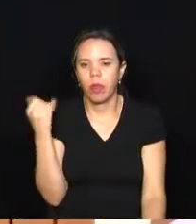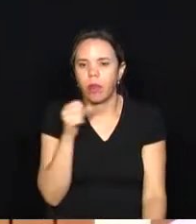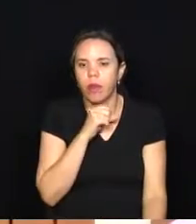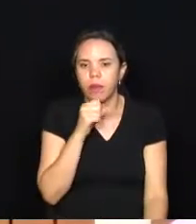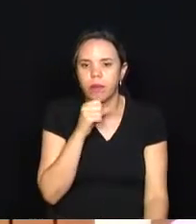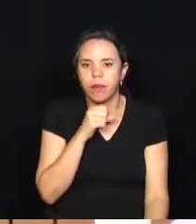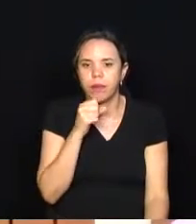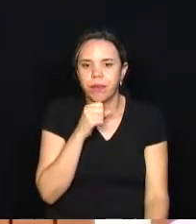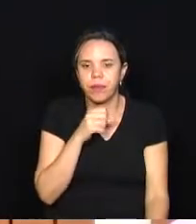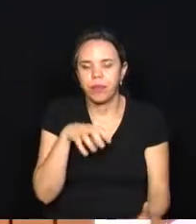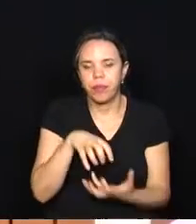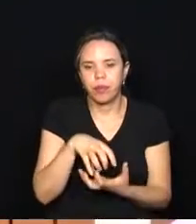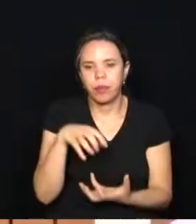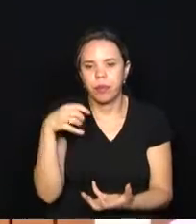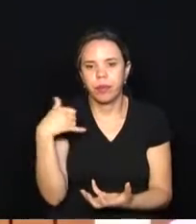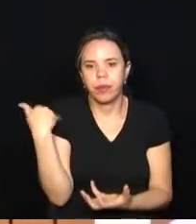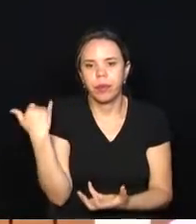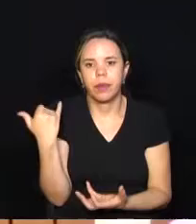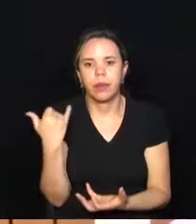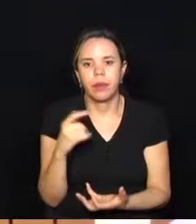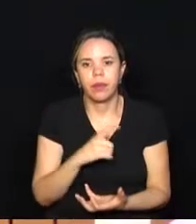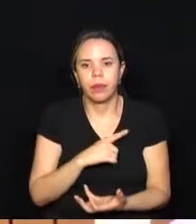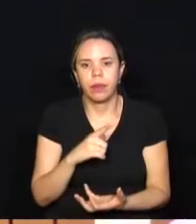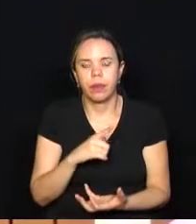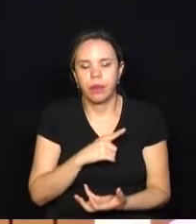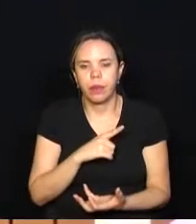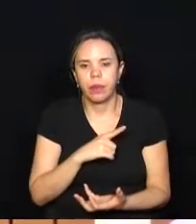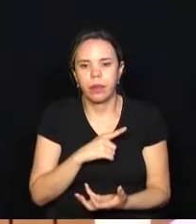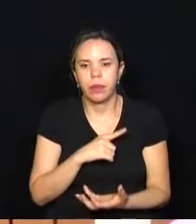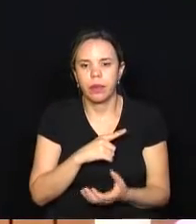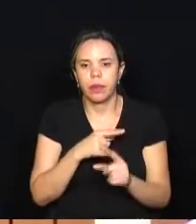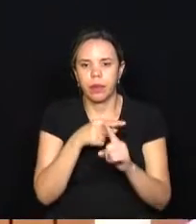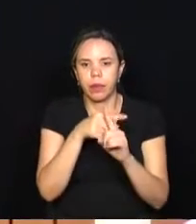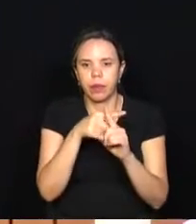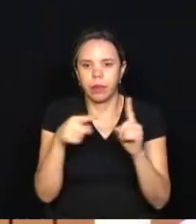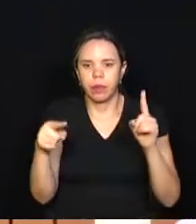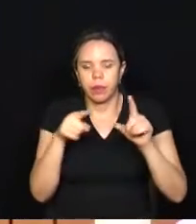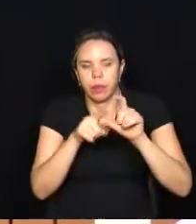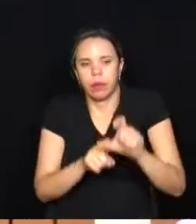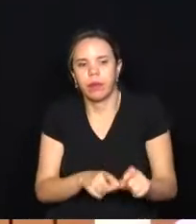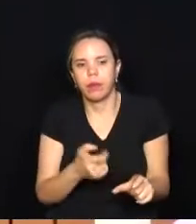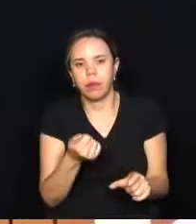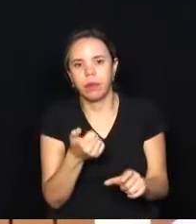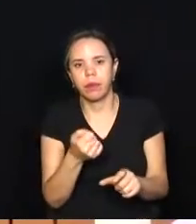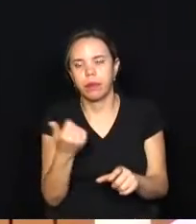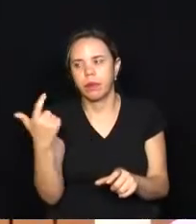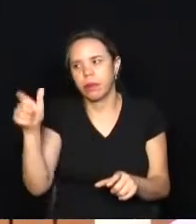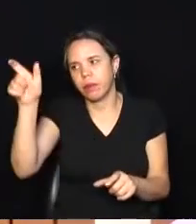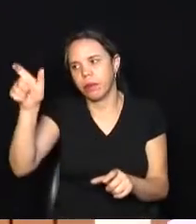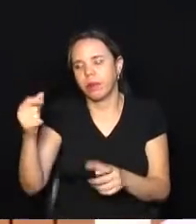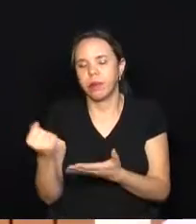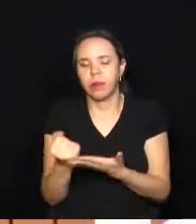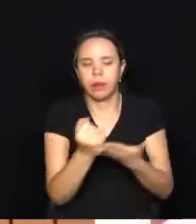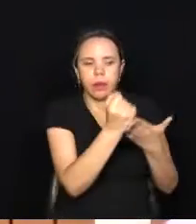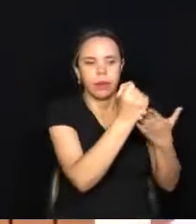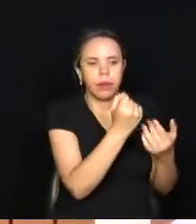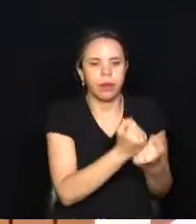idade, no idoso. Aí você tem aquele que é parcialmente, ou seja, ele depende, né, de outra pessoa para